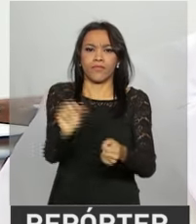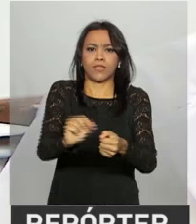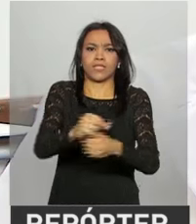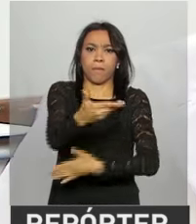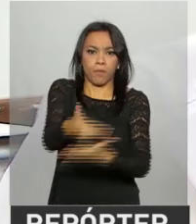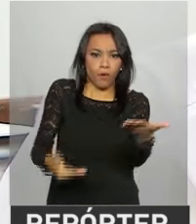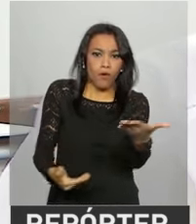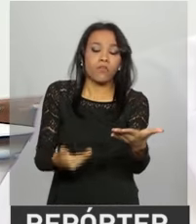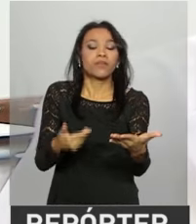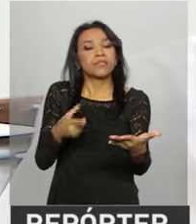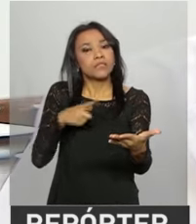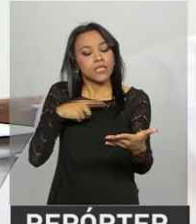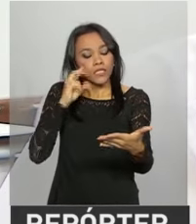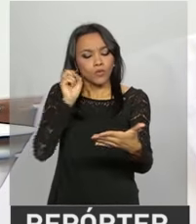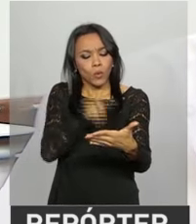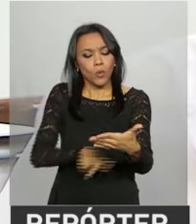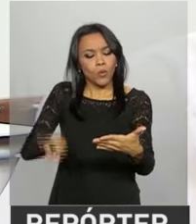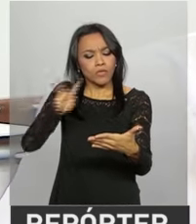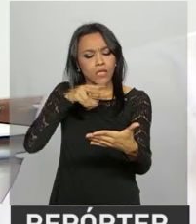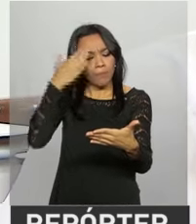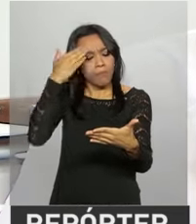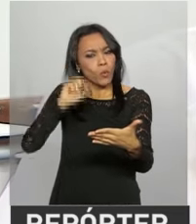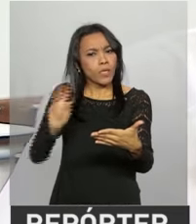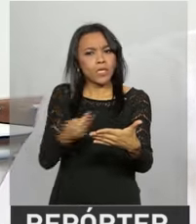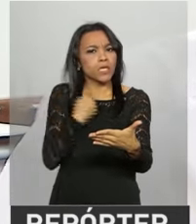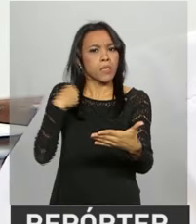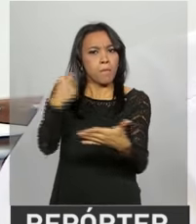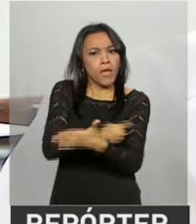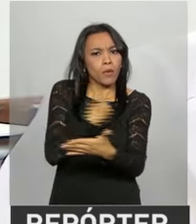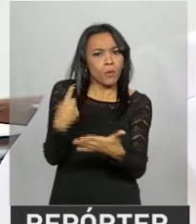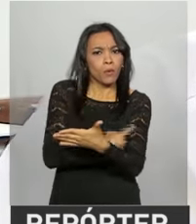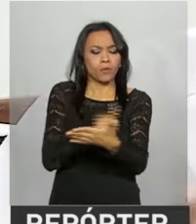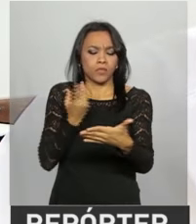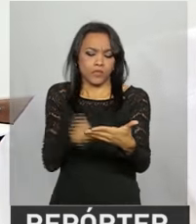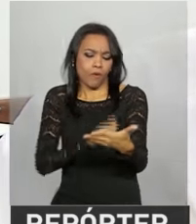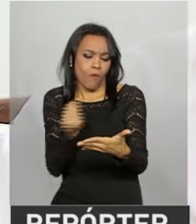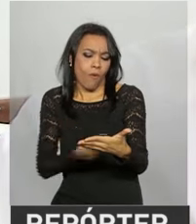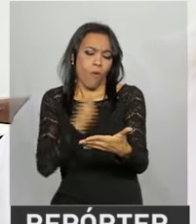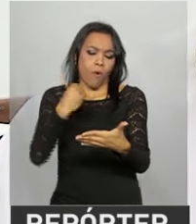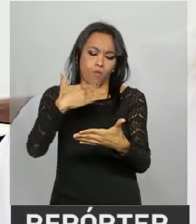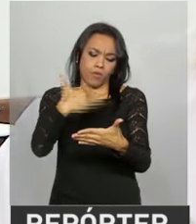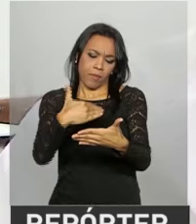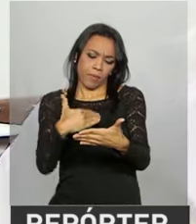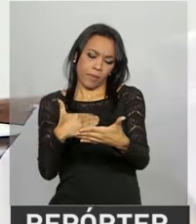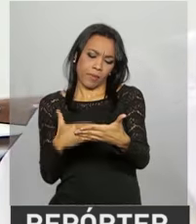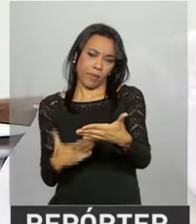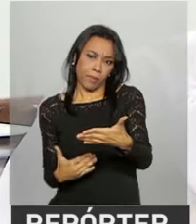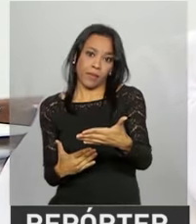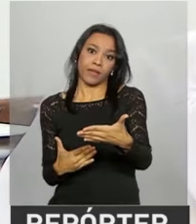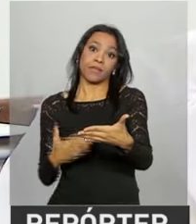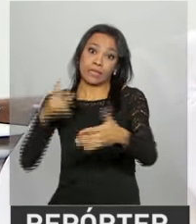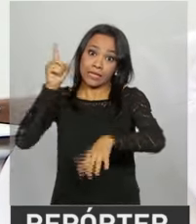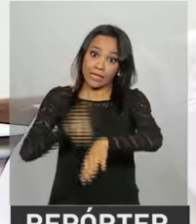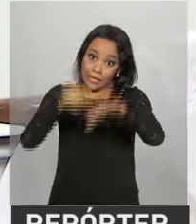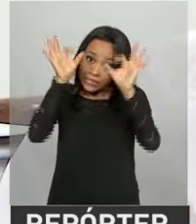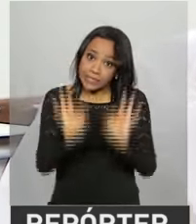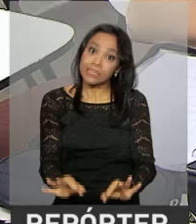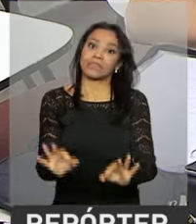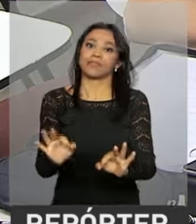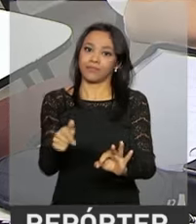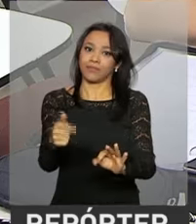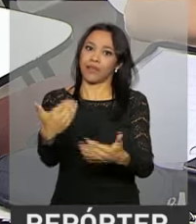um Panorama real da do que ele vai encontrar no momento da prova que estiver Realmente